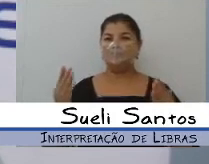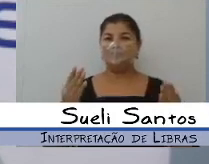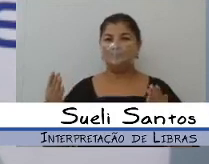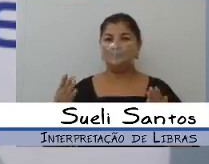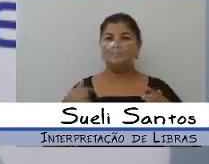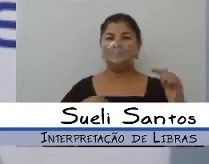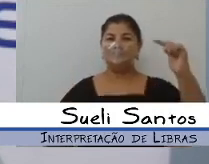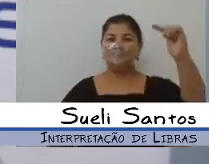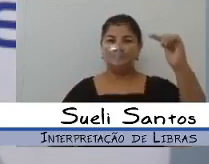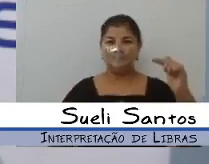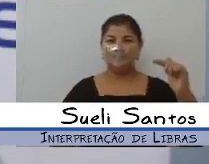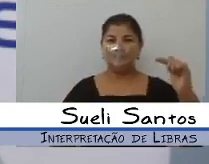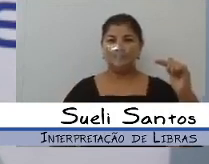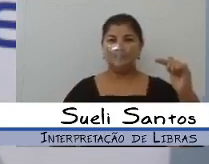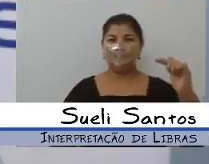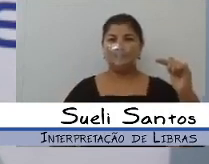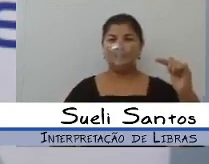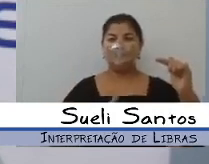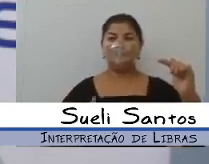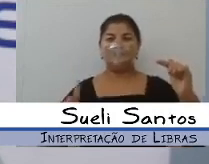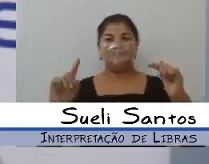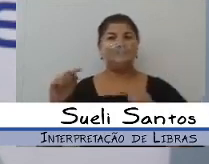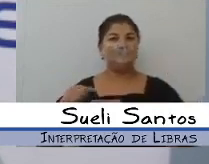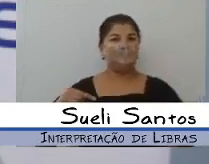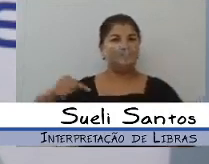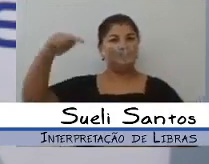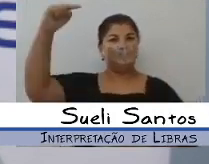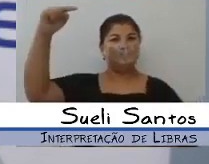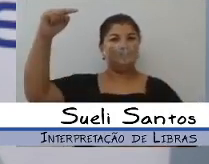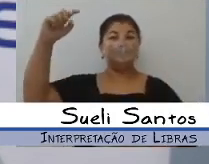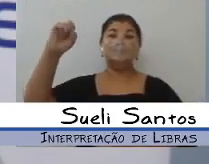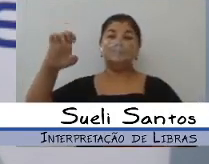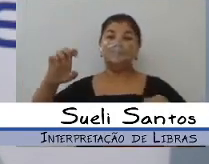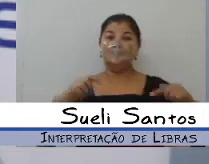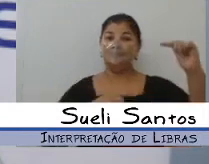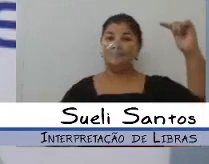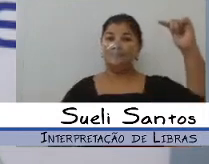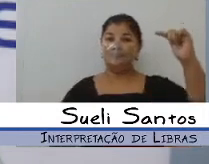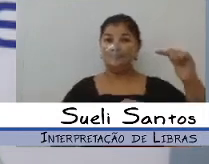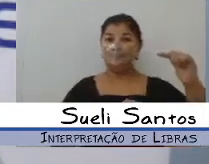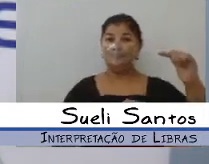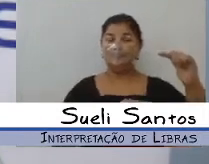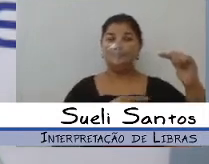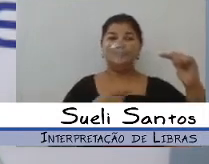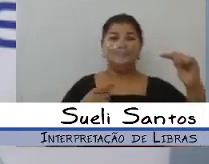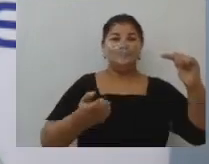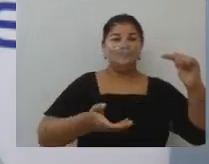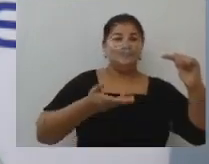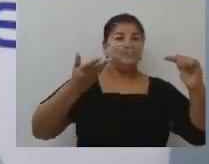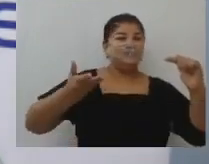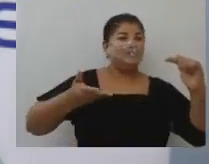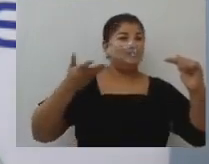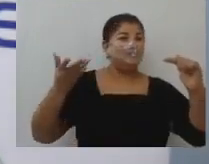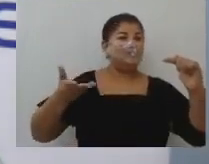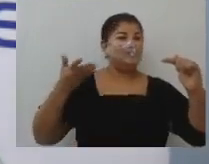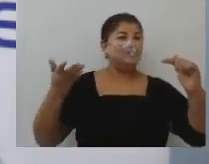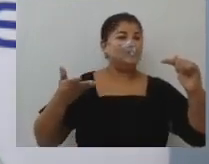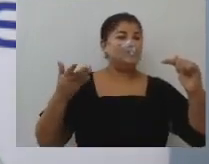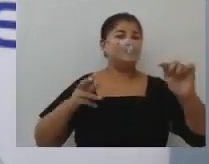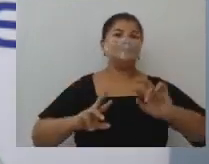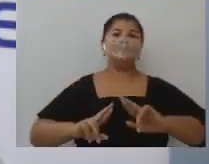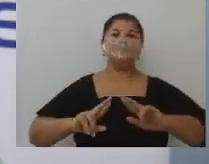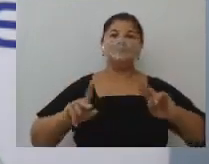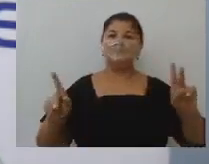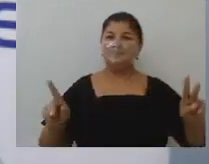é menor. Bem menor. E se ele é menor, o tipo de onda que ele emite também vai ser